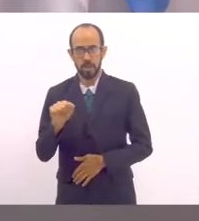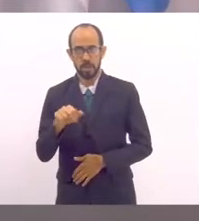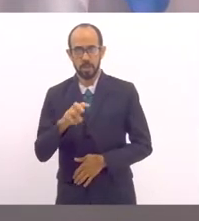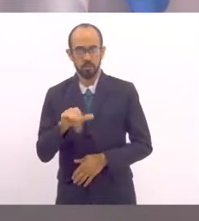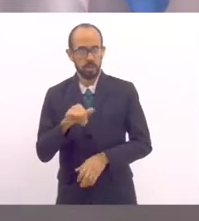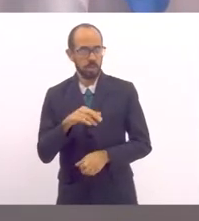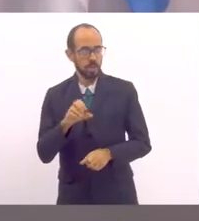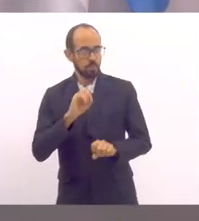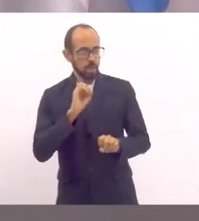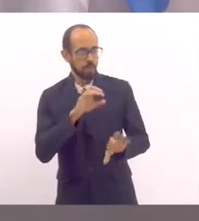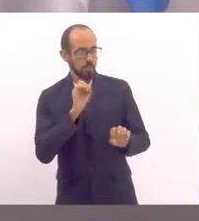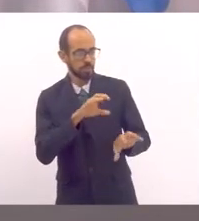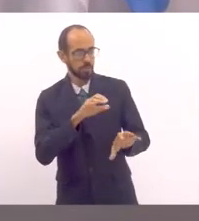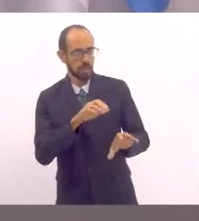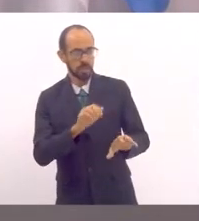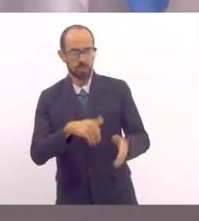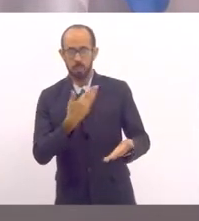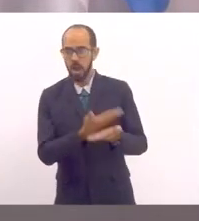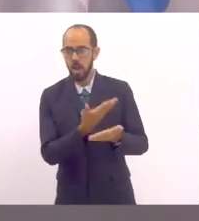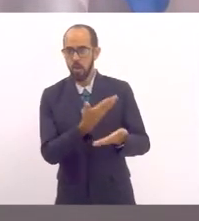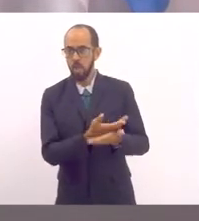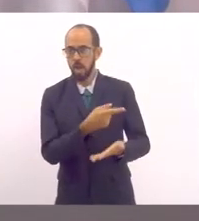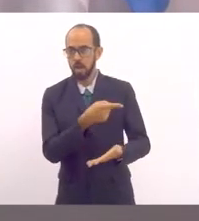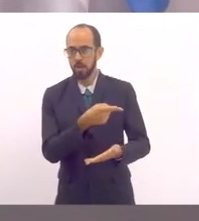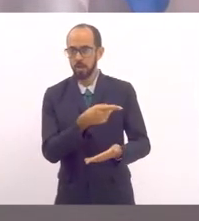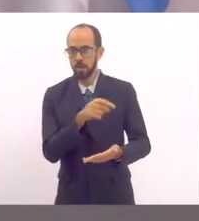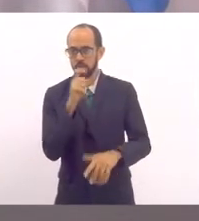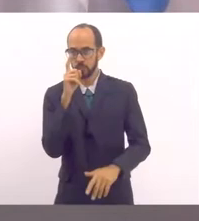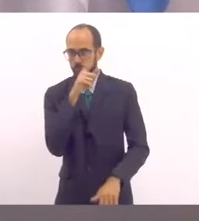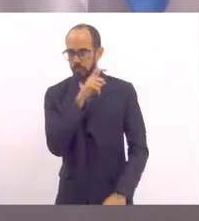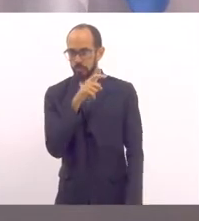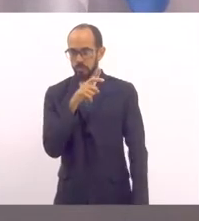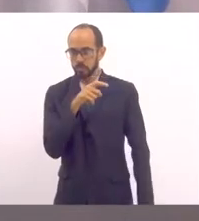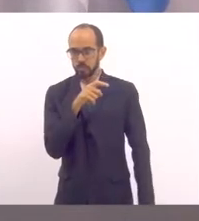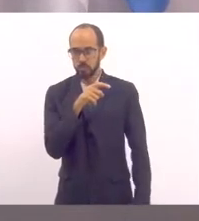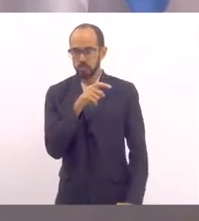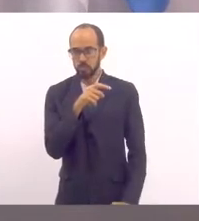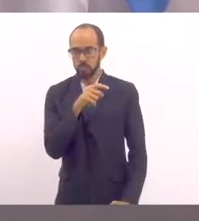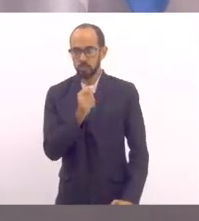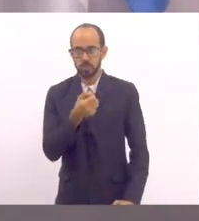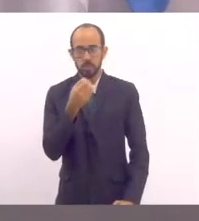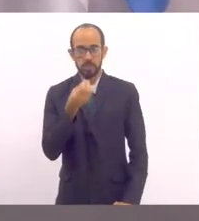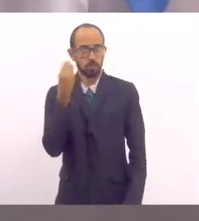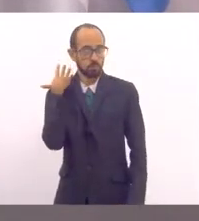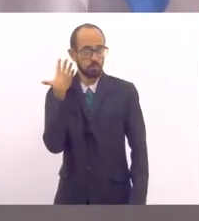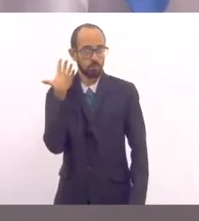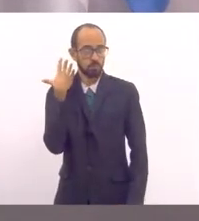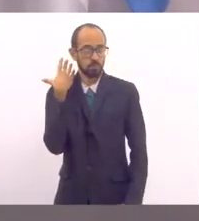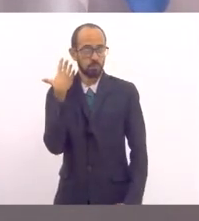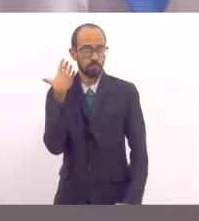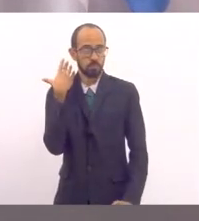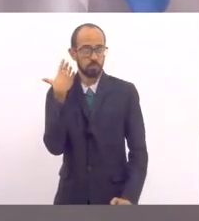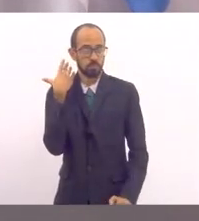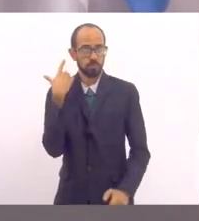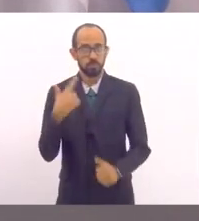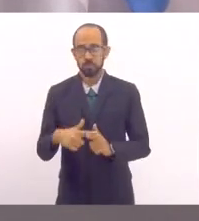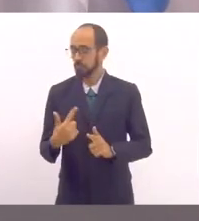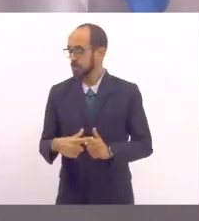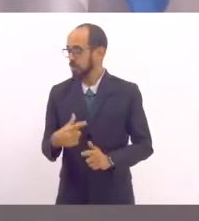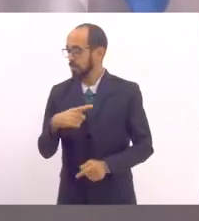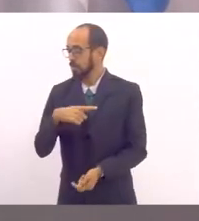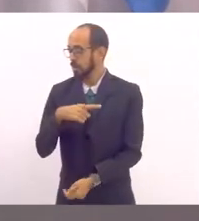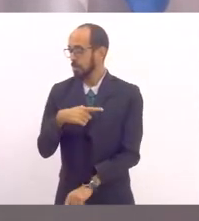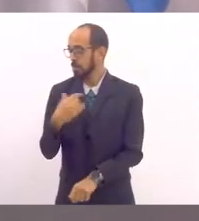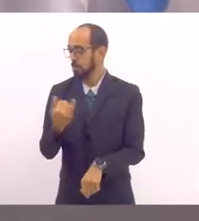para os senhores e para as senhoras. E é difícil você não ouvir o que vai ouvir do Navega e não compreender a importância